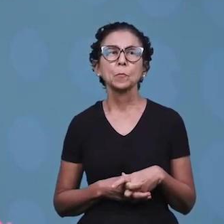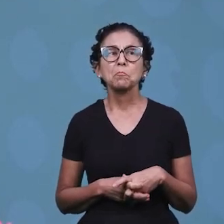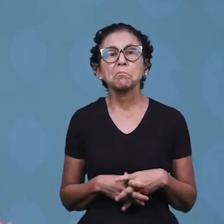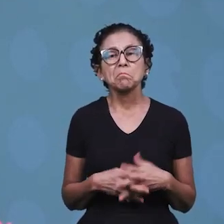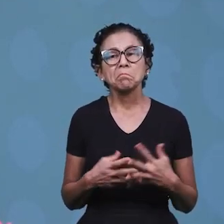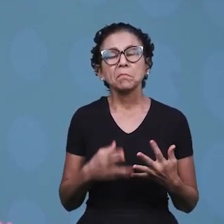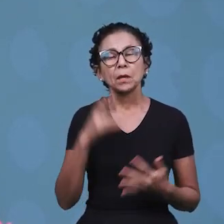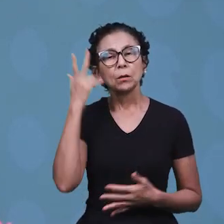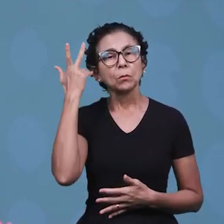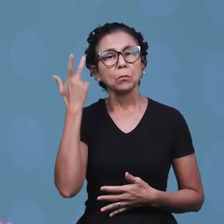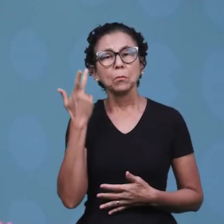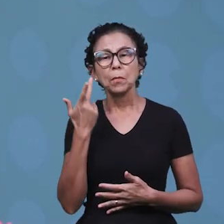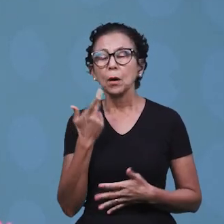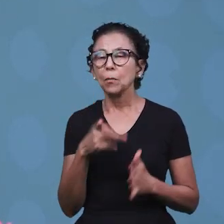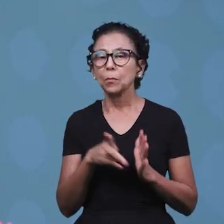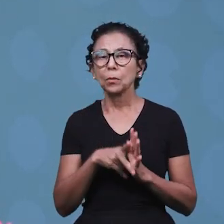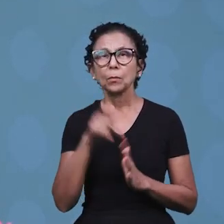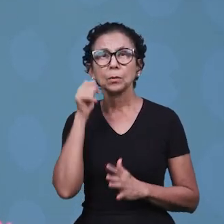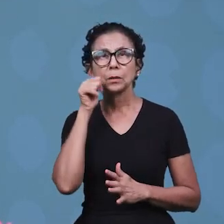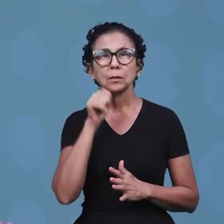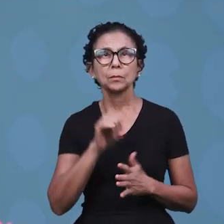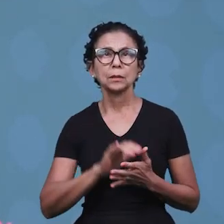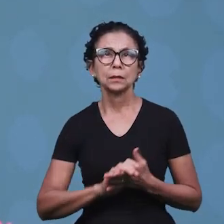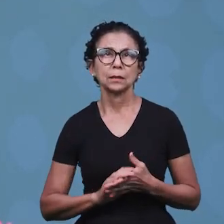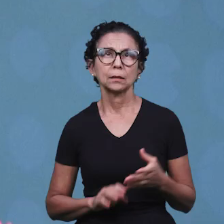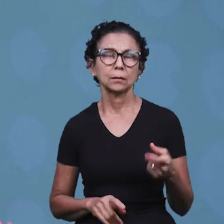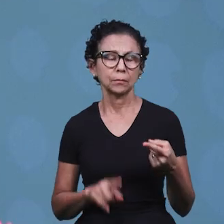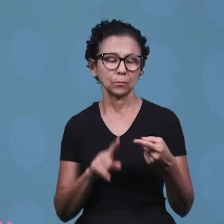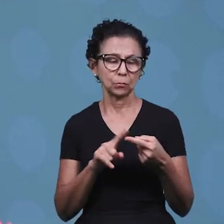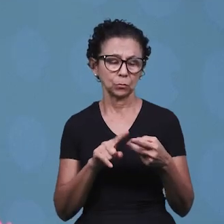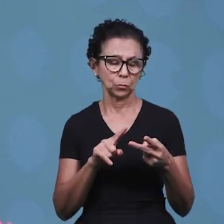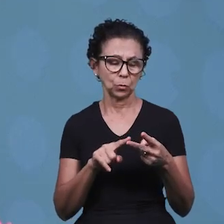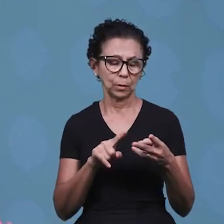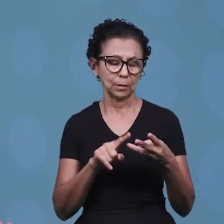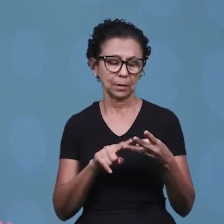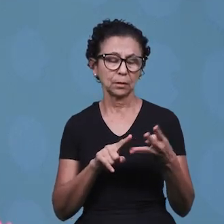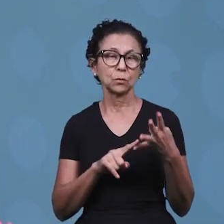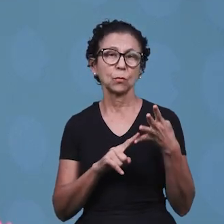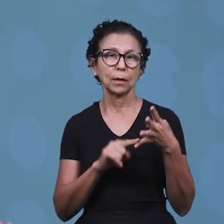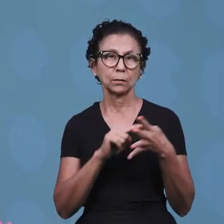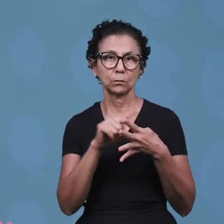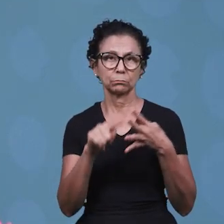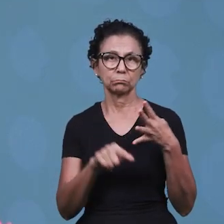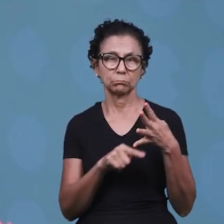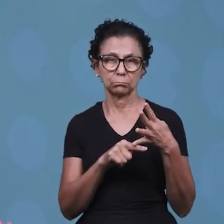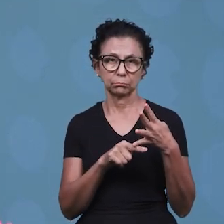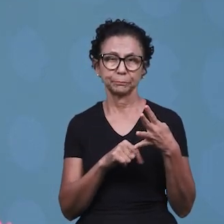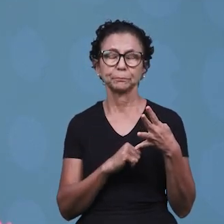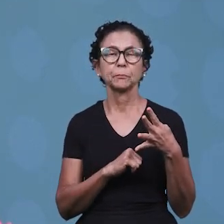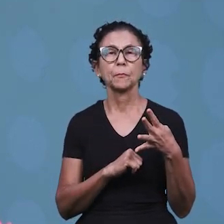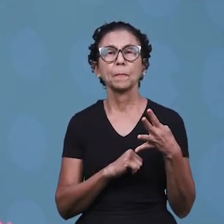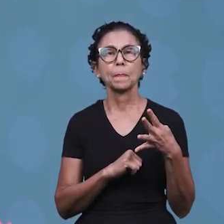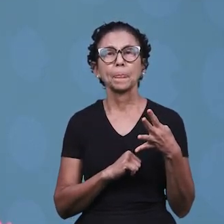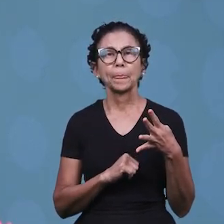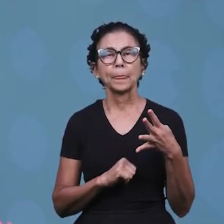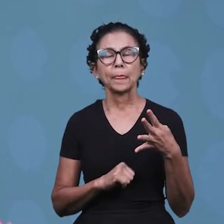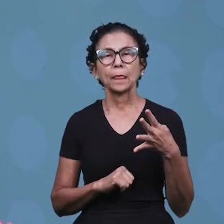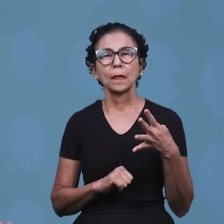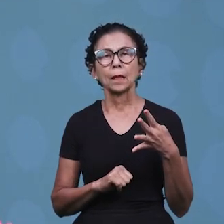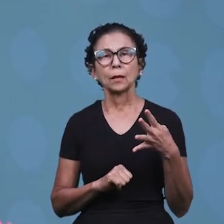na mulher, né? Que é o estrogênio, progesterona e testosterona, né? Principalmente o estrogênio e